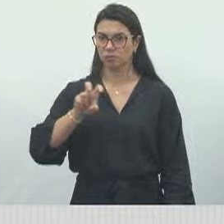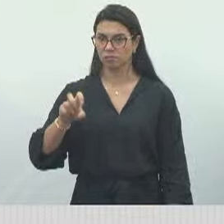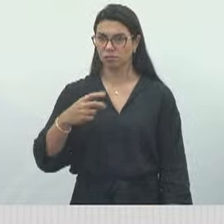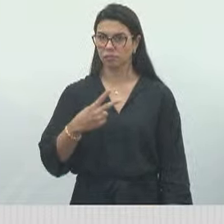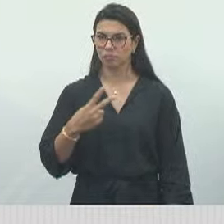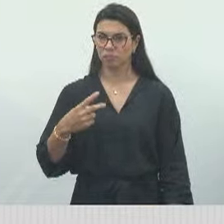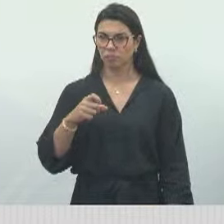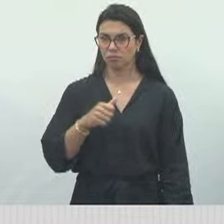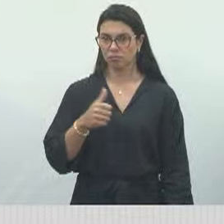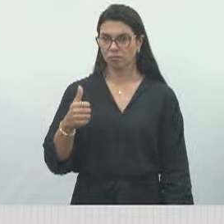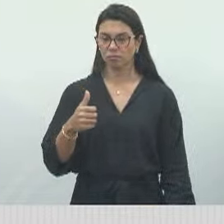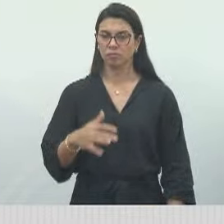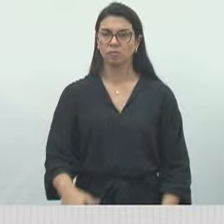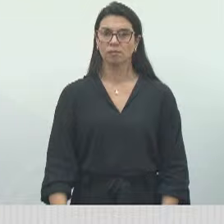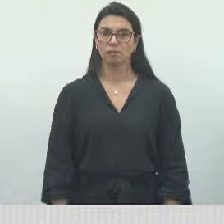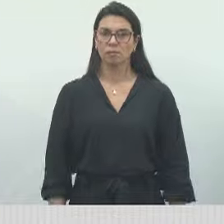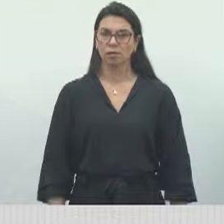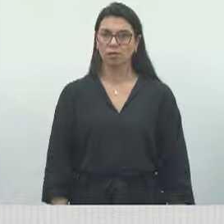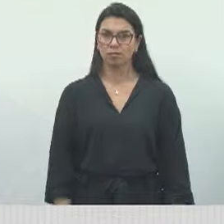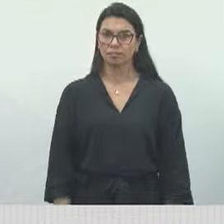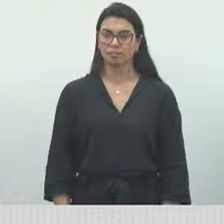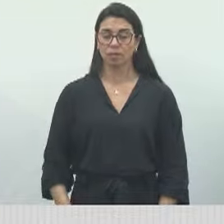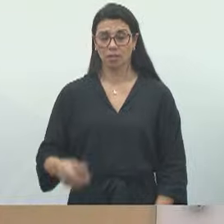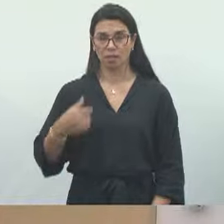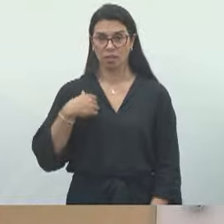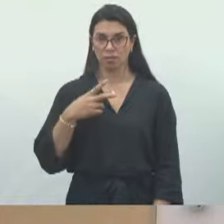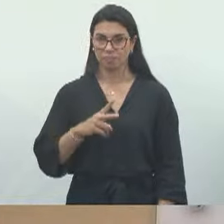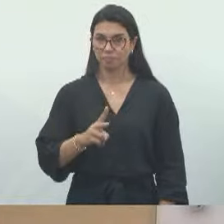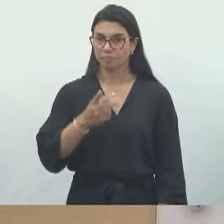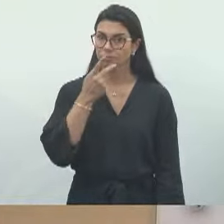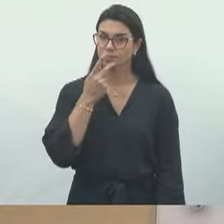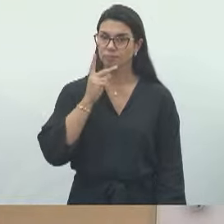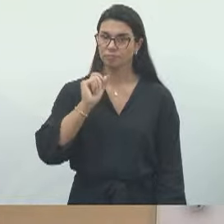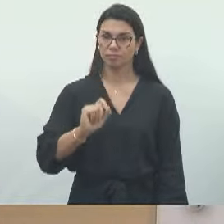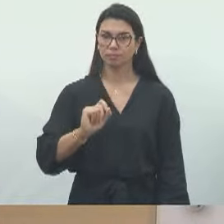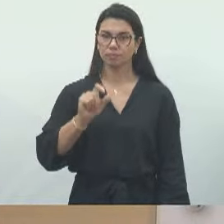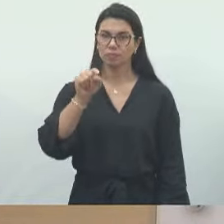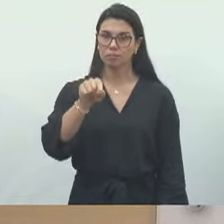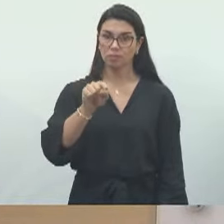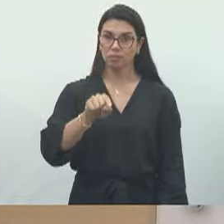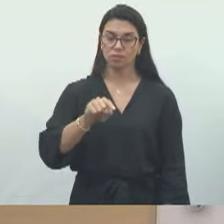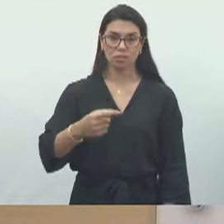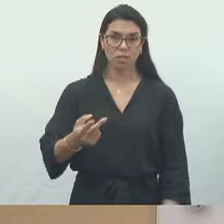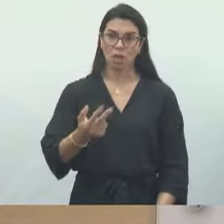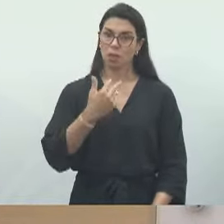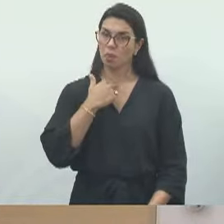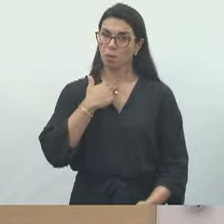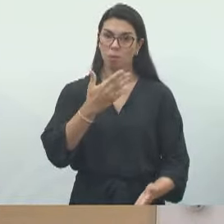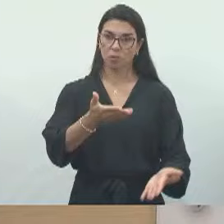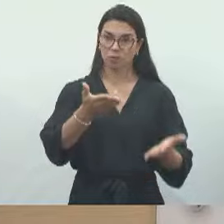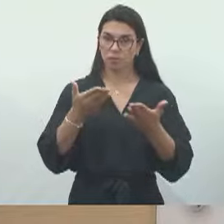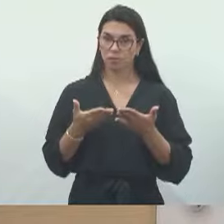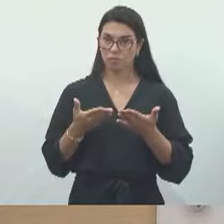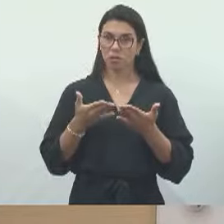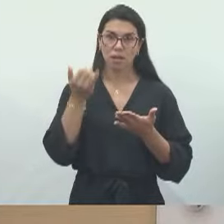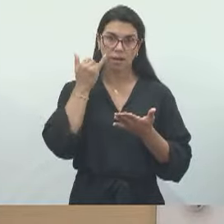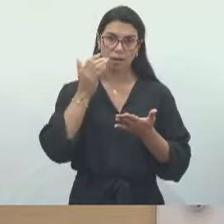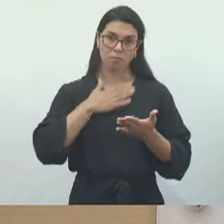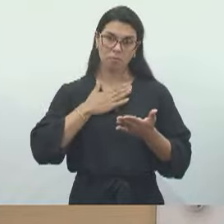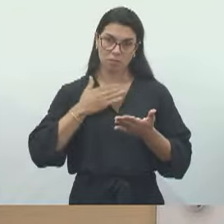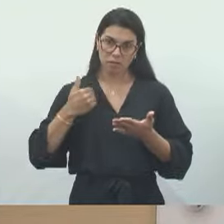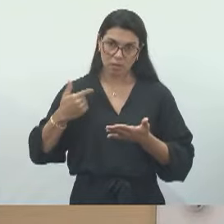3955-2211, ok? E como eu sempre falo aqui, você que não pode vir até mim, me ligue que eu irei